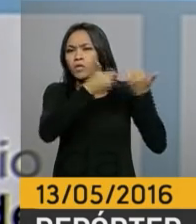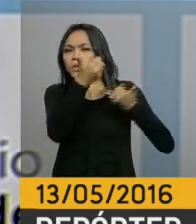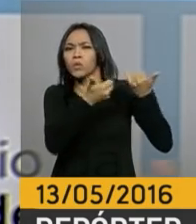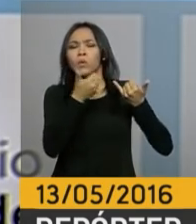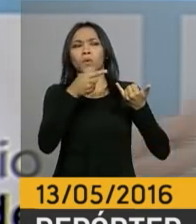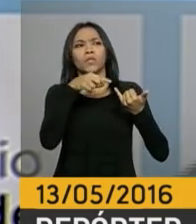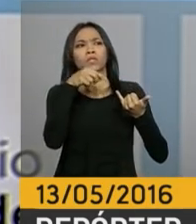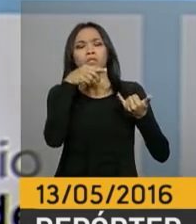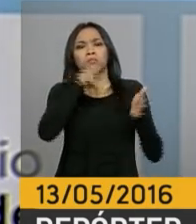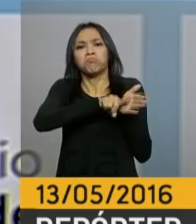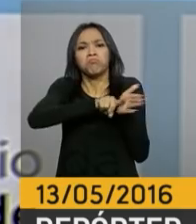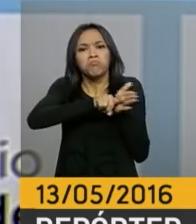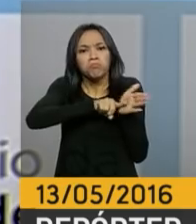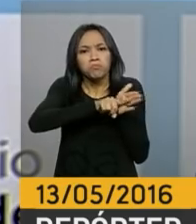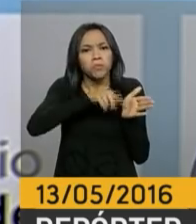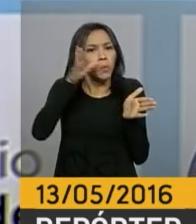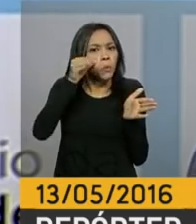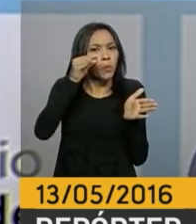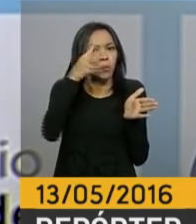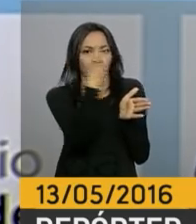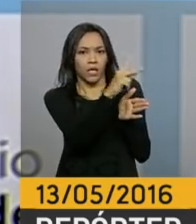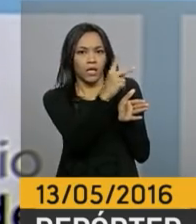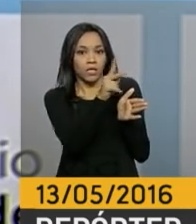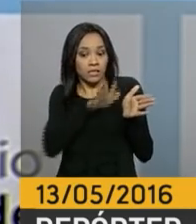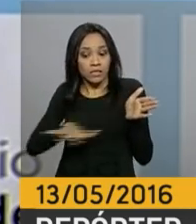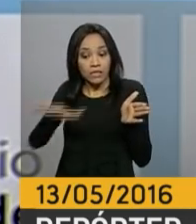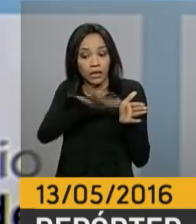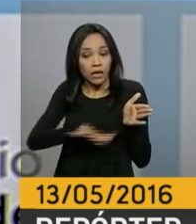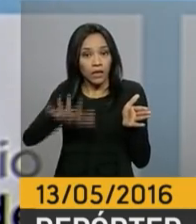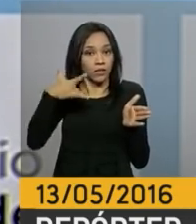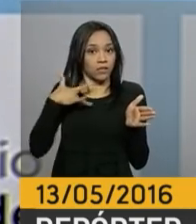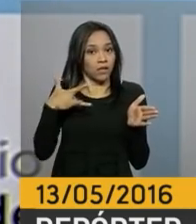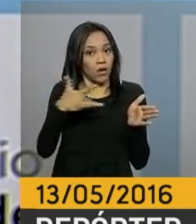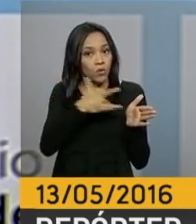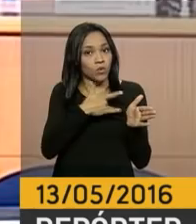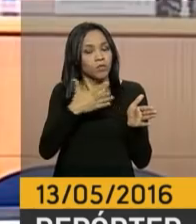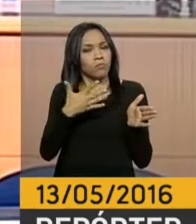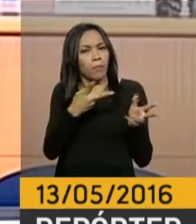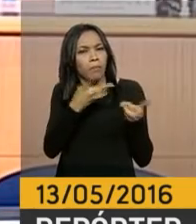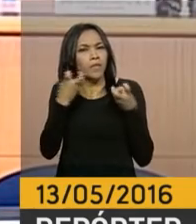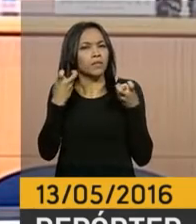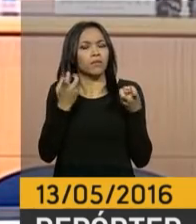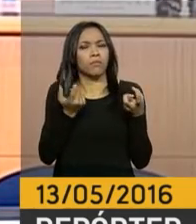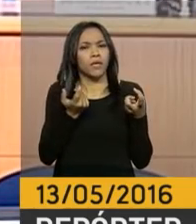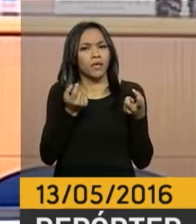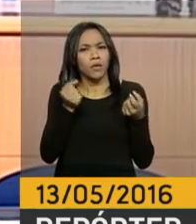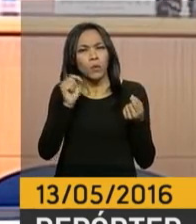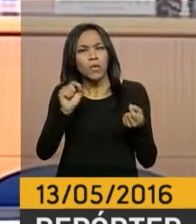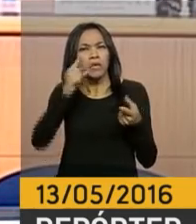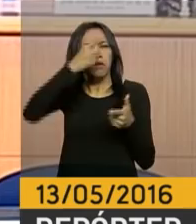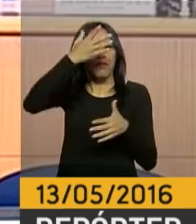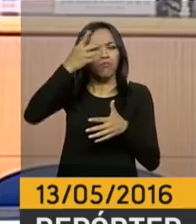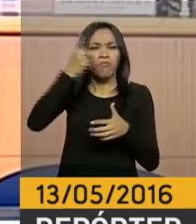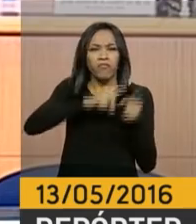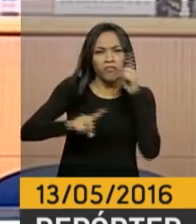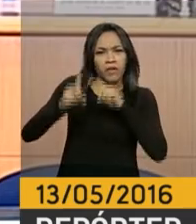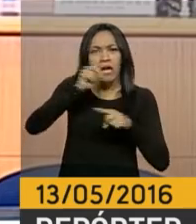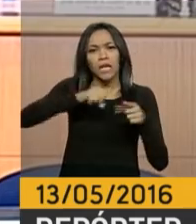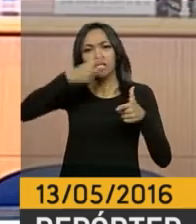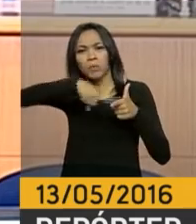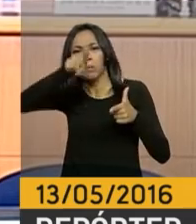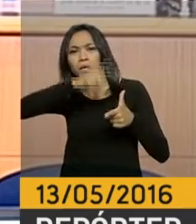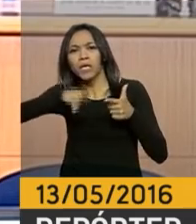auditorias que envolvem serviço de saúde para que nós possamos ali identificar eventualmente gargalos falhas que nós possamos